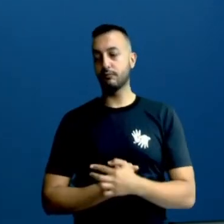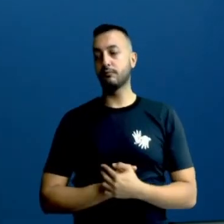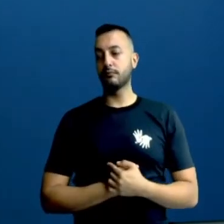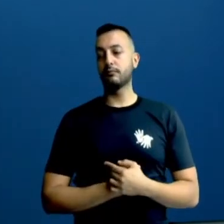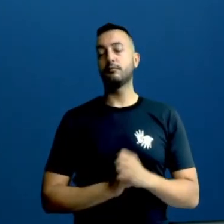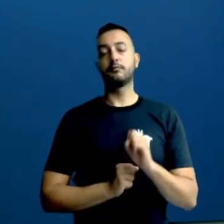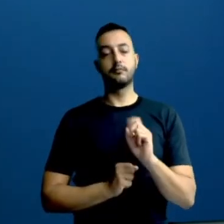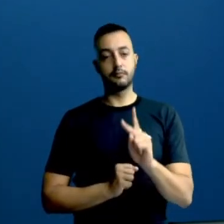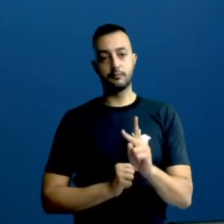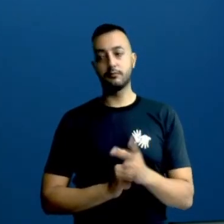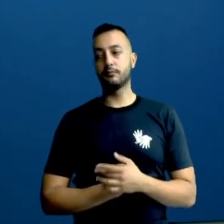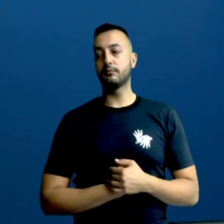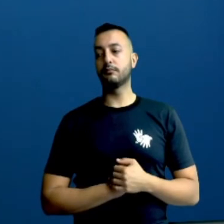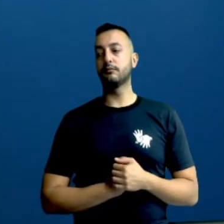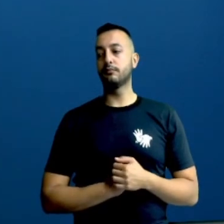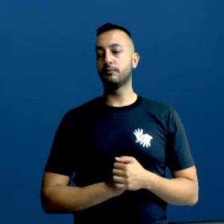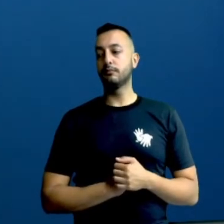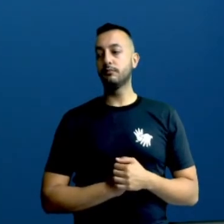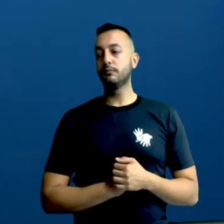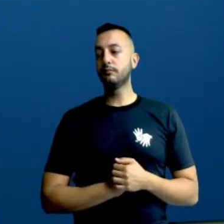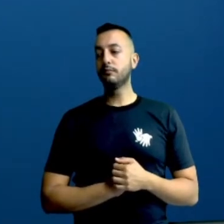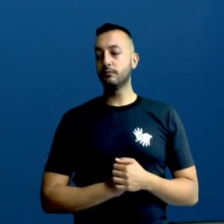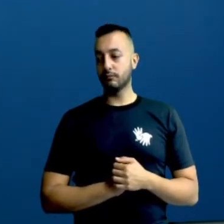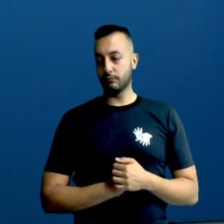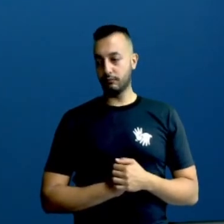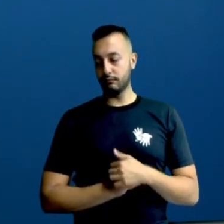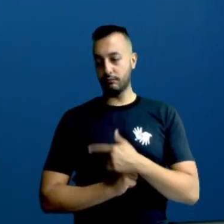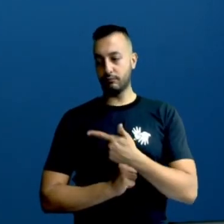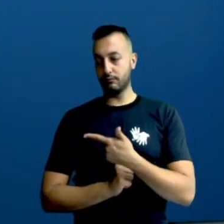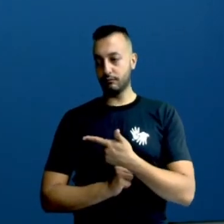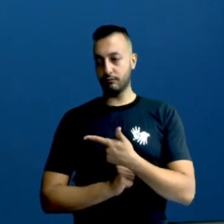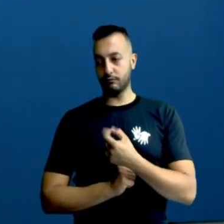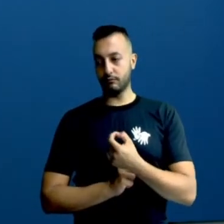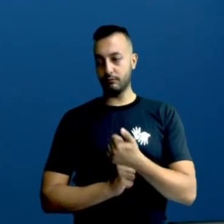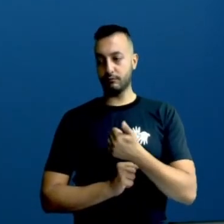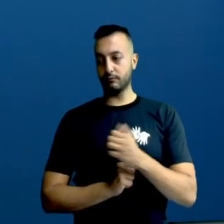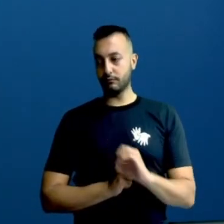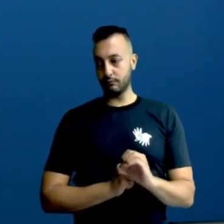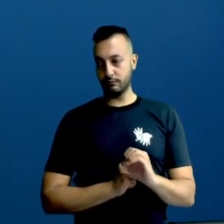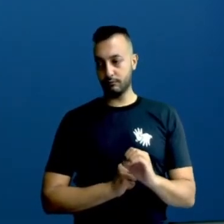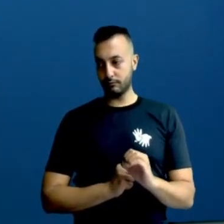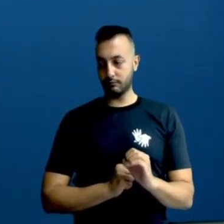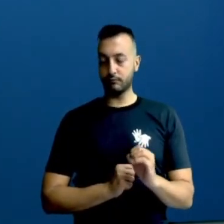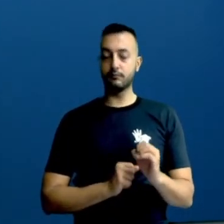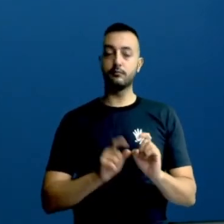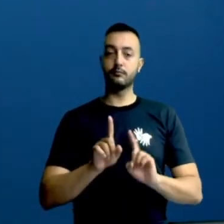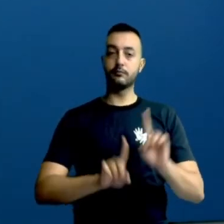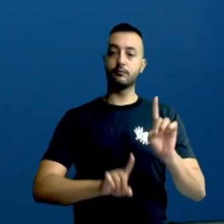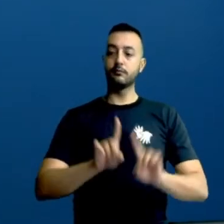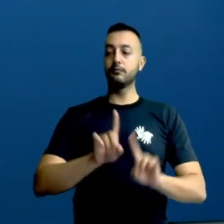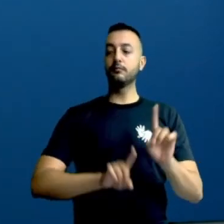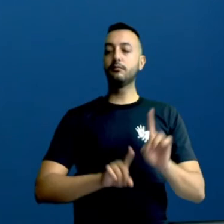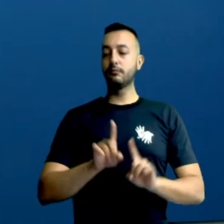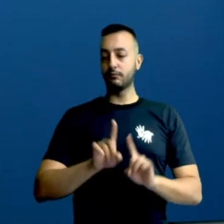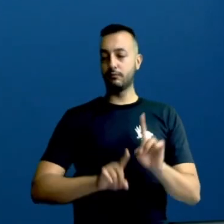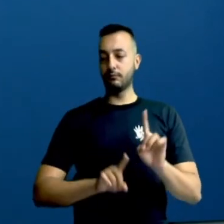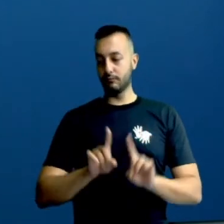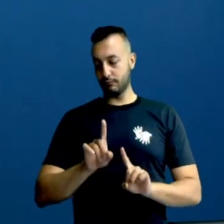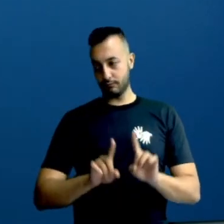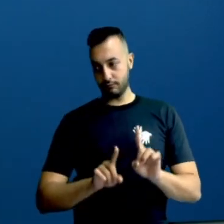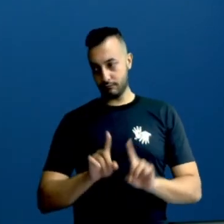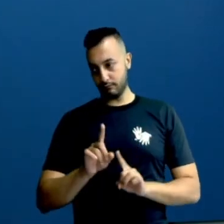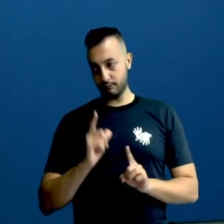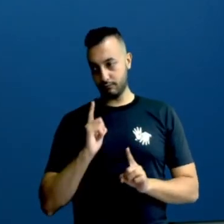103.317. Ok. Agora vamos ver 2010. Segundo o gráfico, em